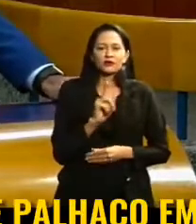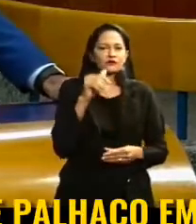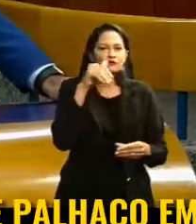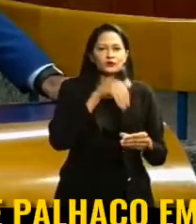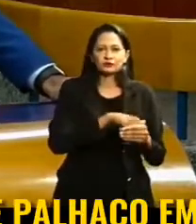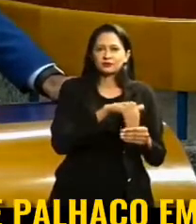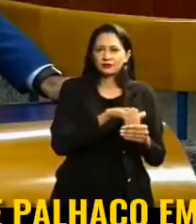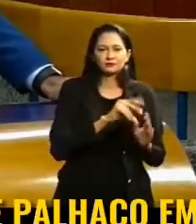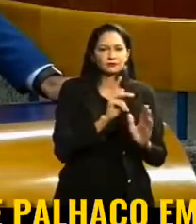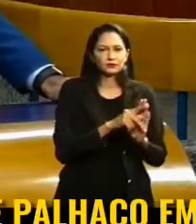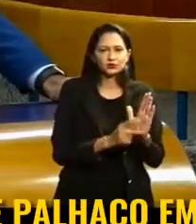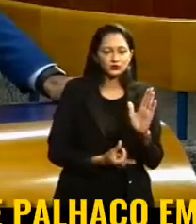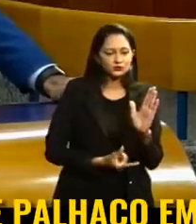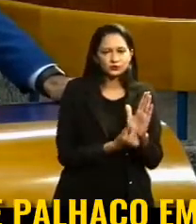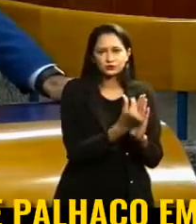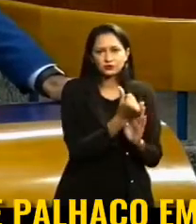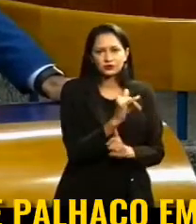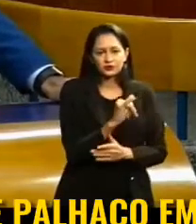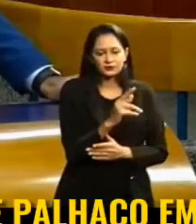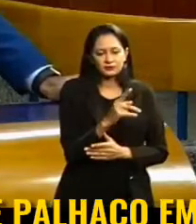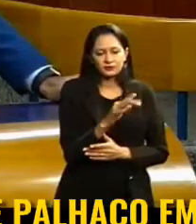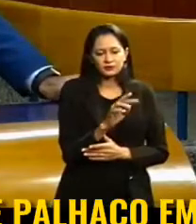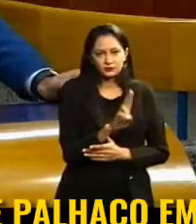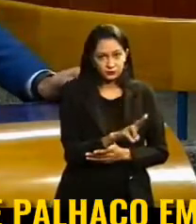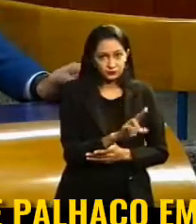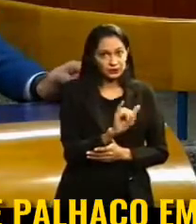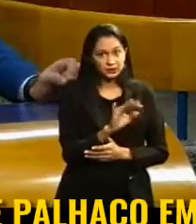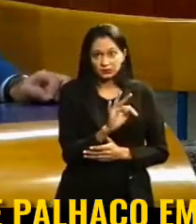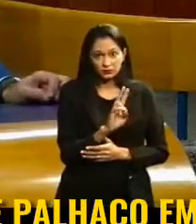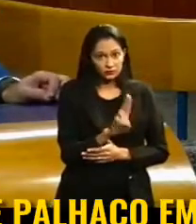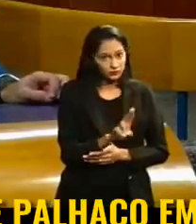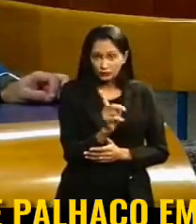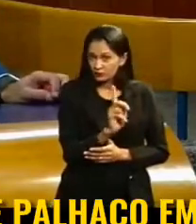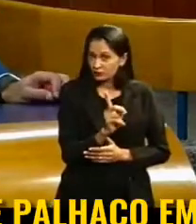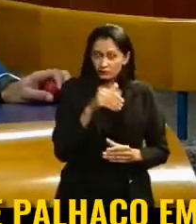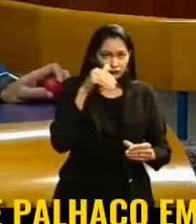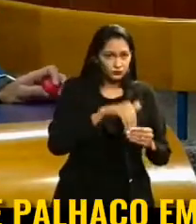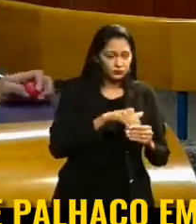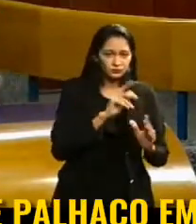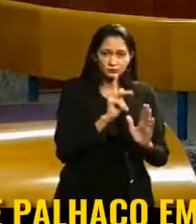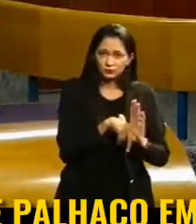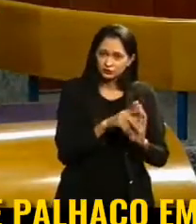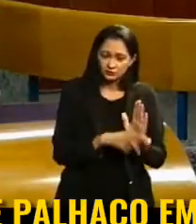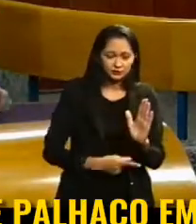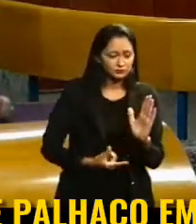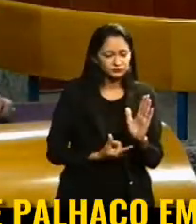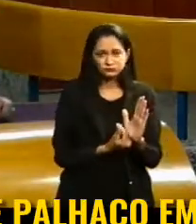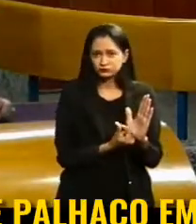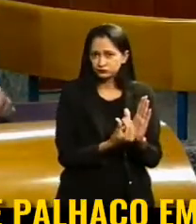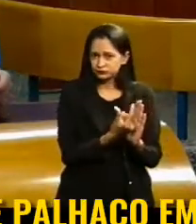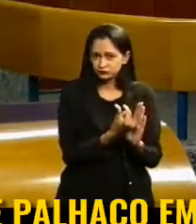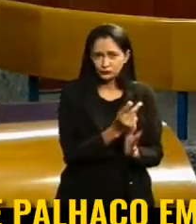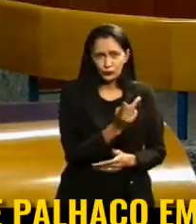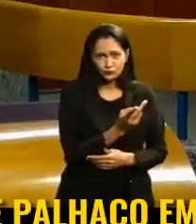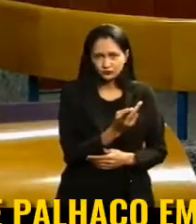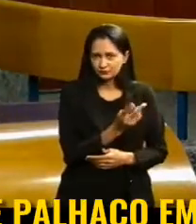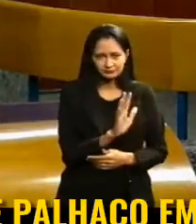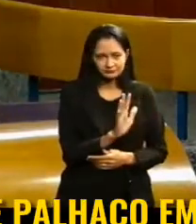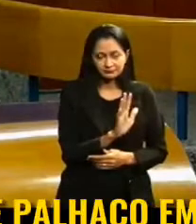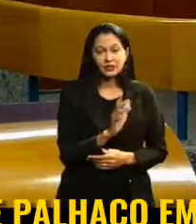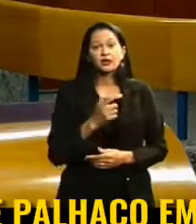lei de aumento de IPTU e ITU. Eu não votei projeto de lei de aumento de IPTU e ITU.